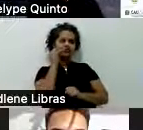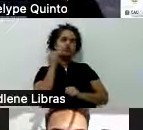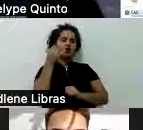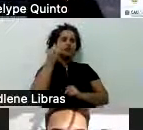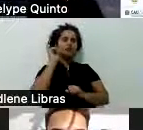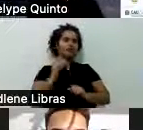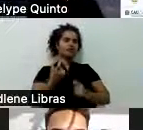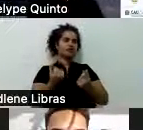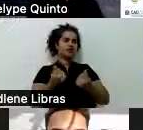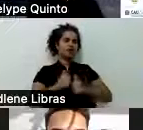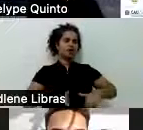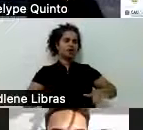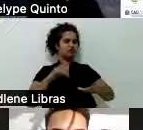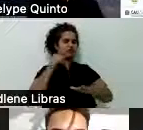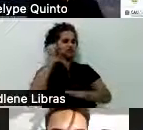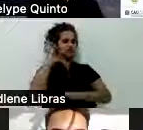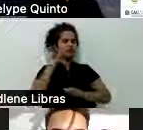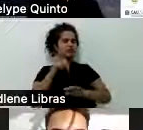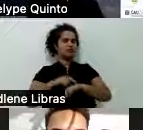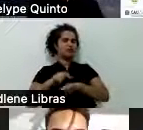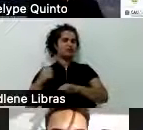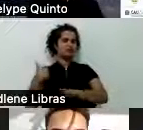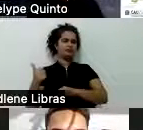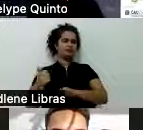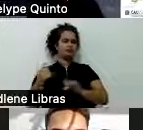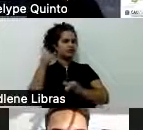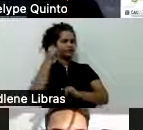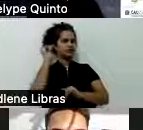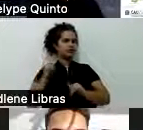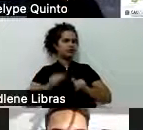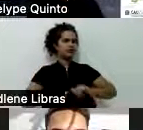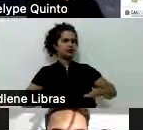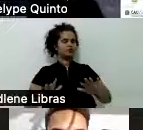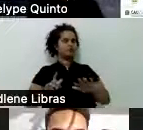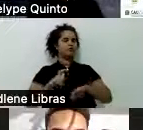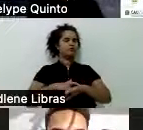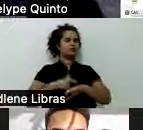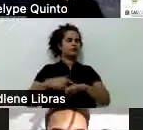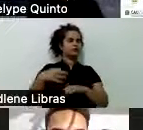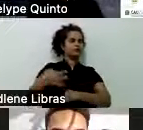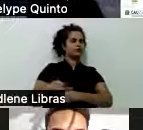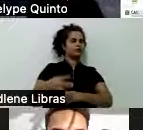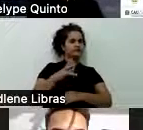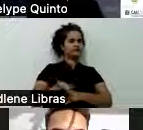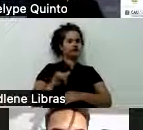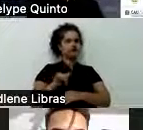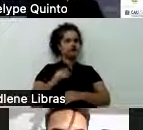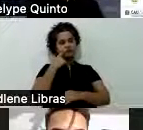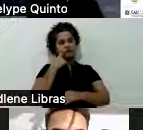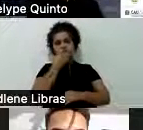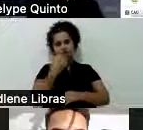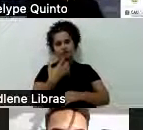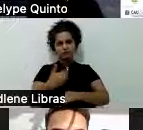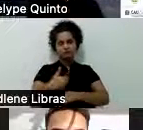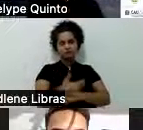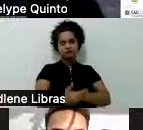no primeiro momento, antes que se tenha certeza de que vai ser bem sucedido. Mas, em